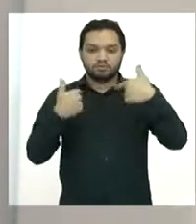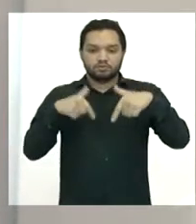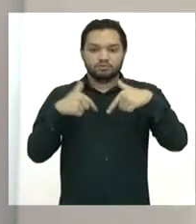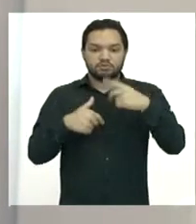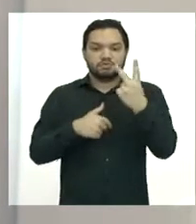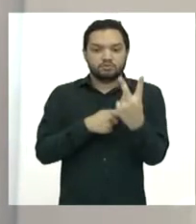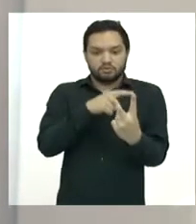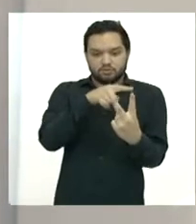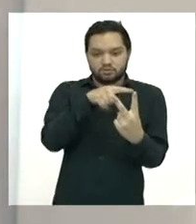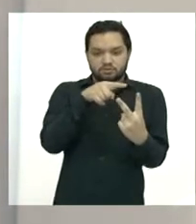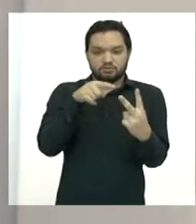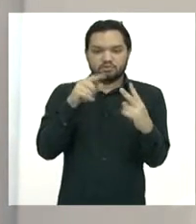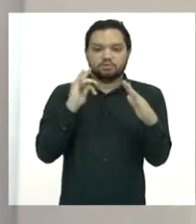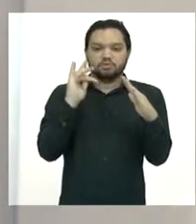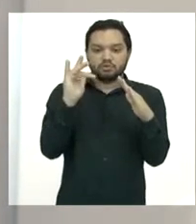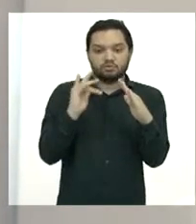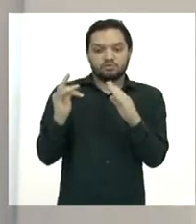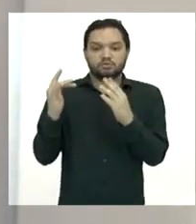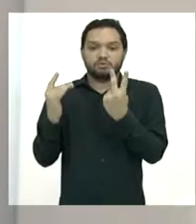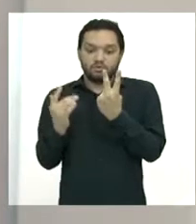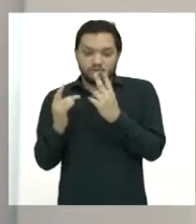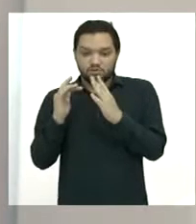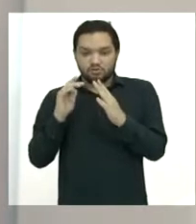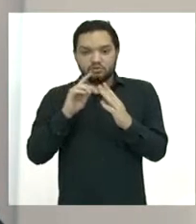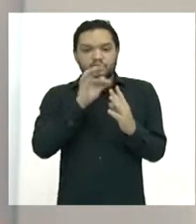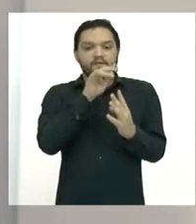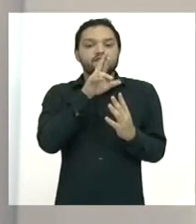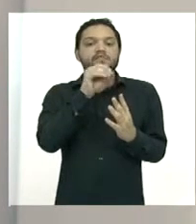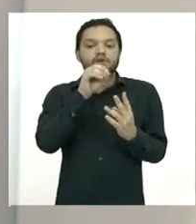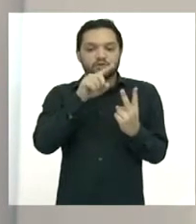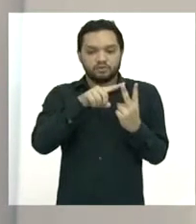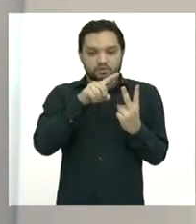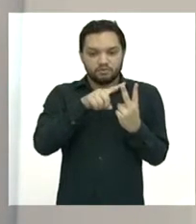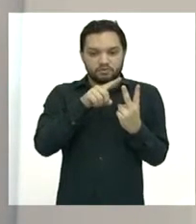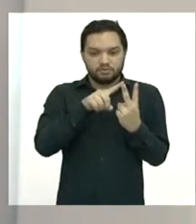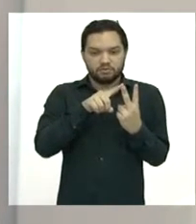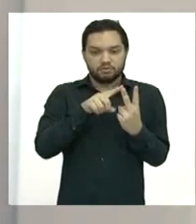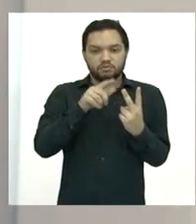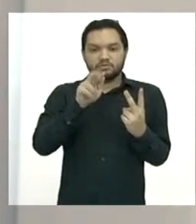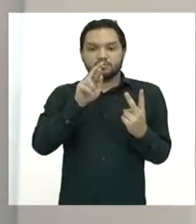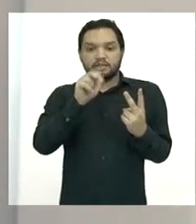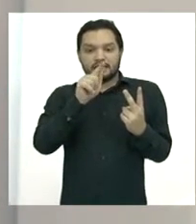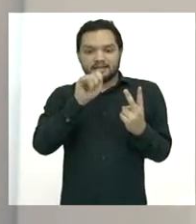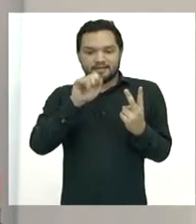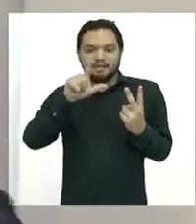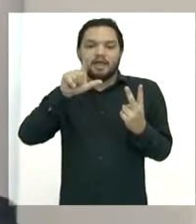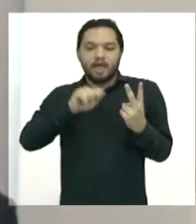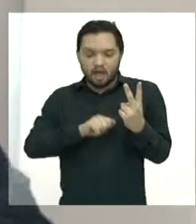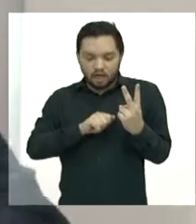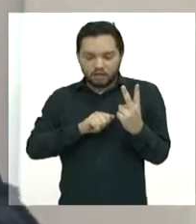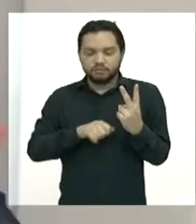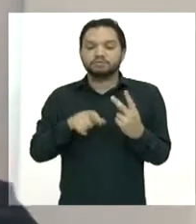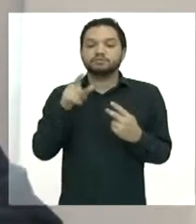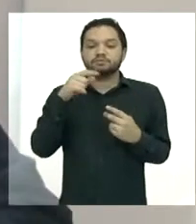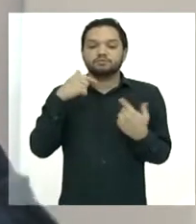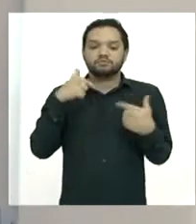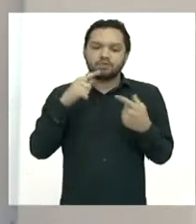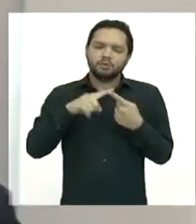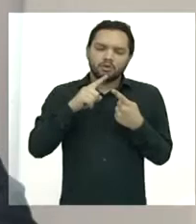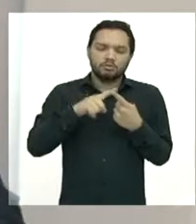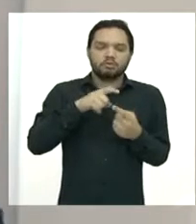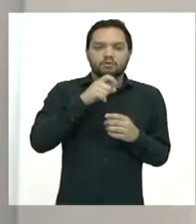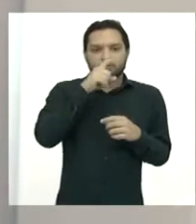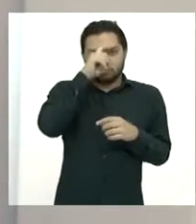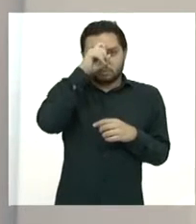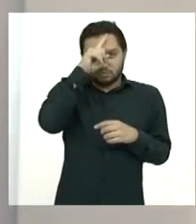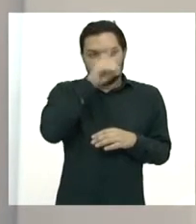unidades básicas de saúde de Fortaleza, Fausto Freire e também a UAPS Graziella. E a gente vem trabalhando em hospitais e atendendo